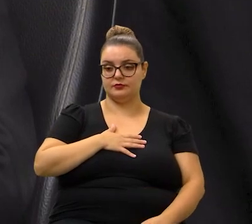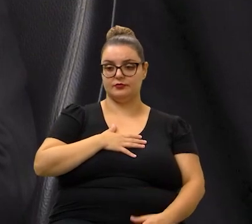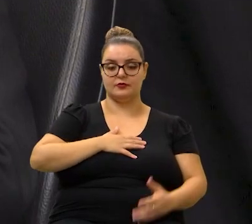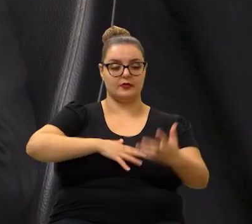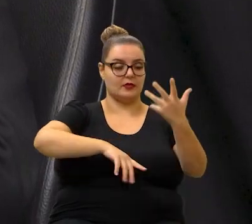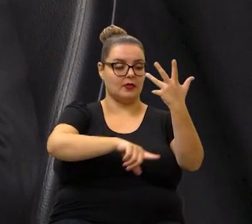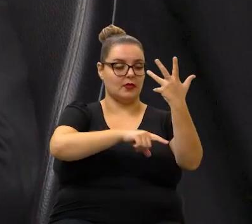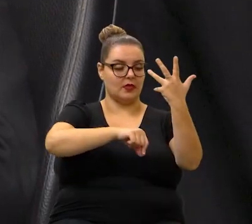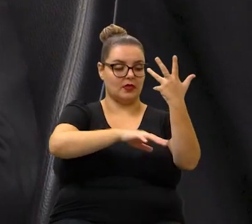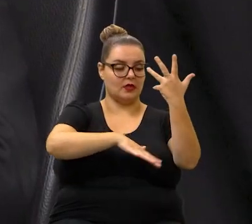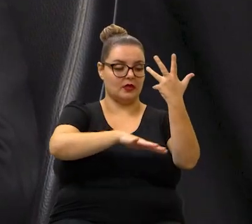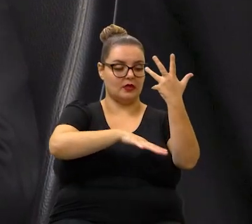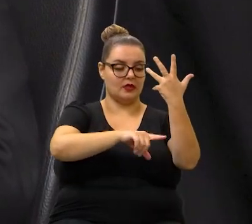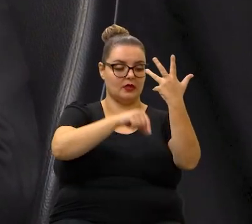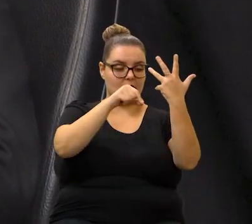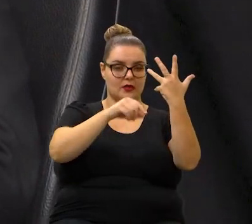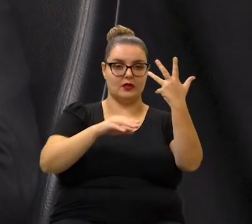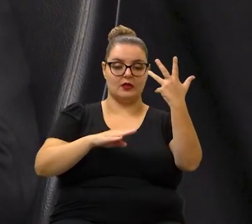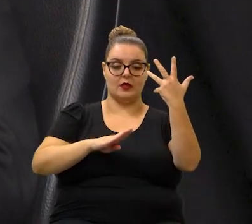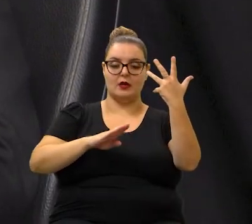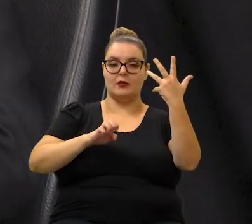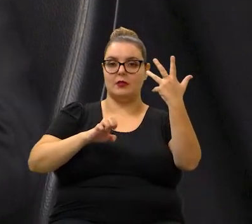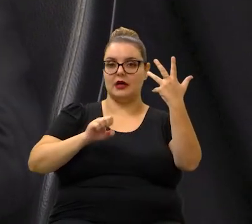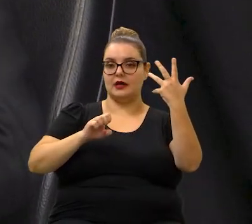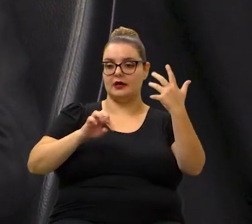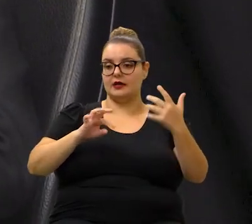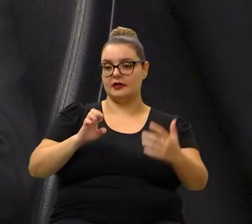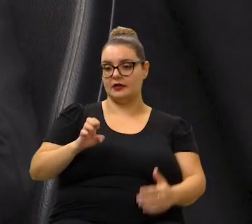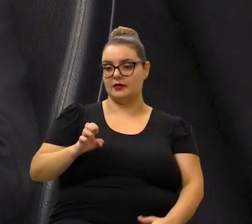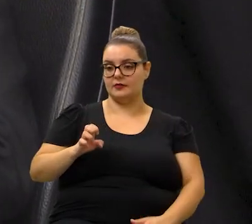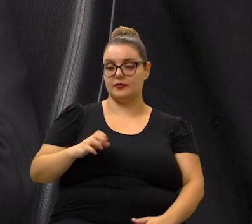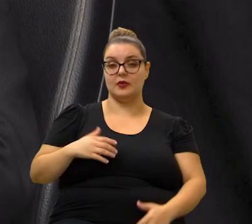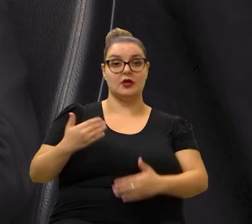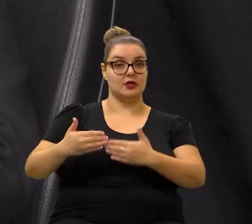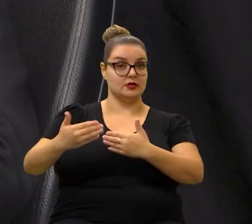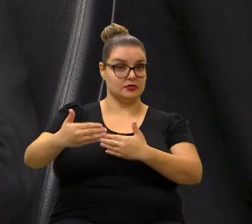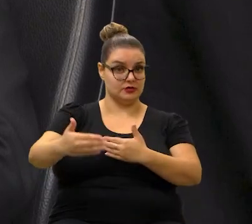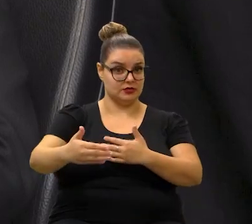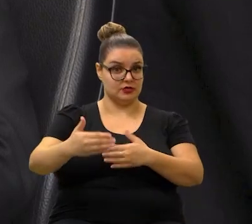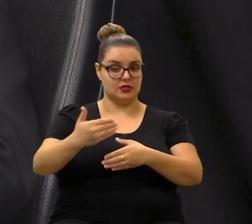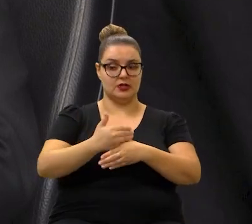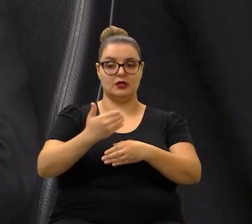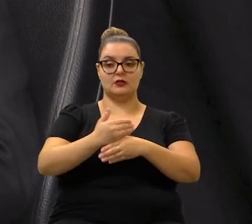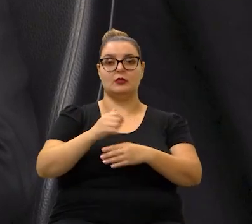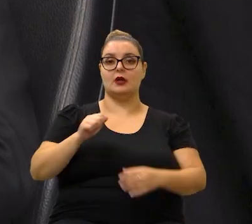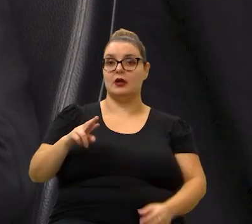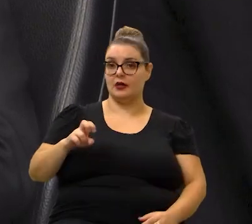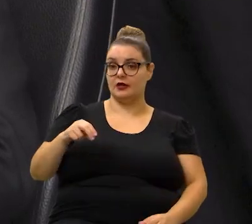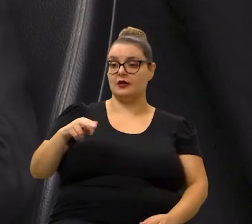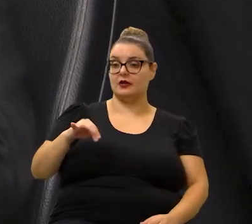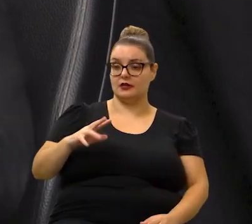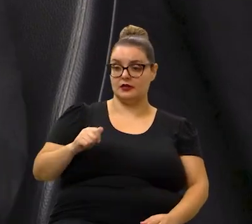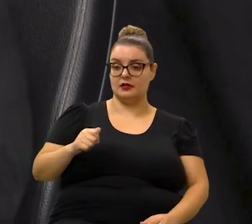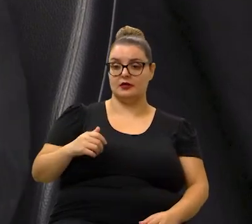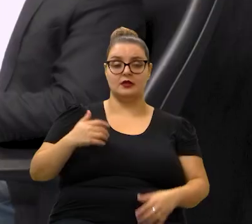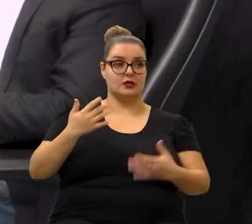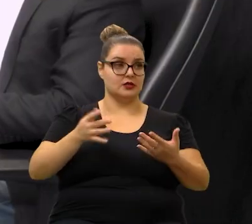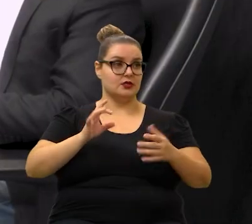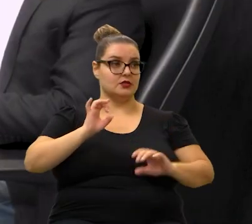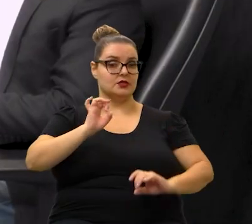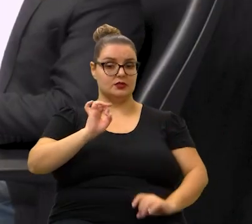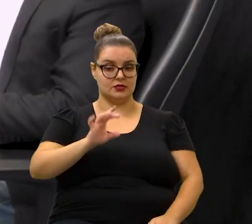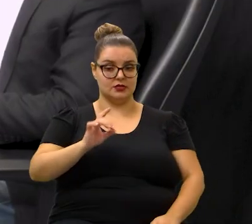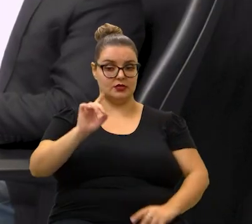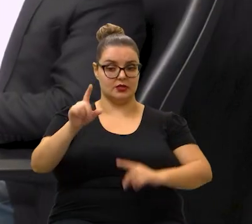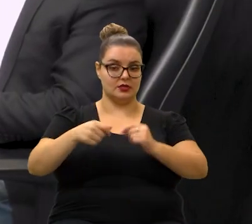abait tá que também nos próximos dias estará sendo iniciadas a construção da areninha que é a quadra seja só que isso é